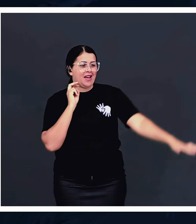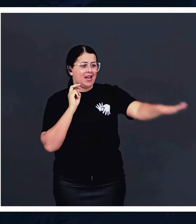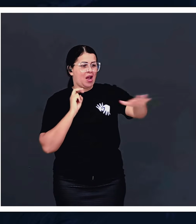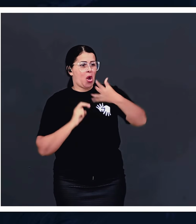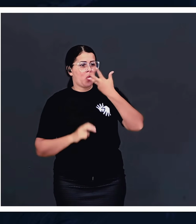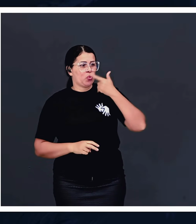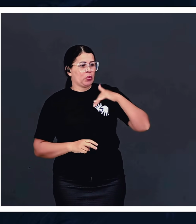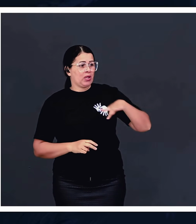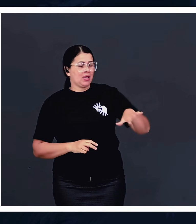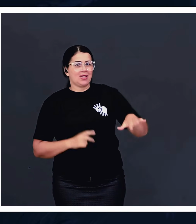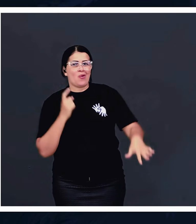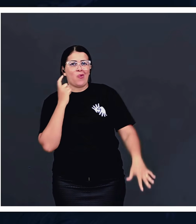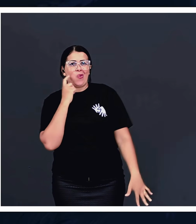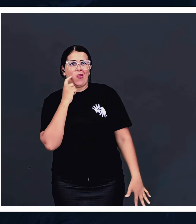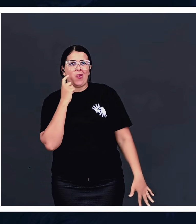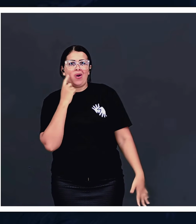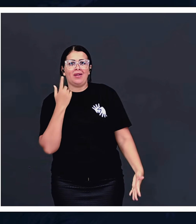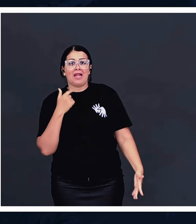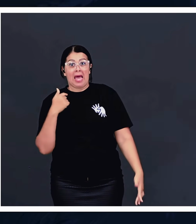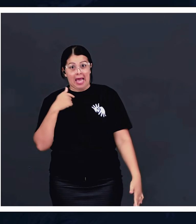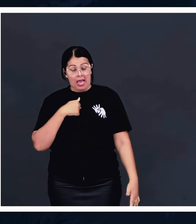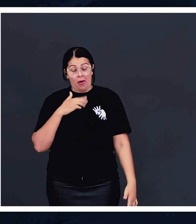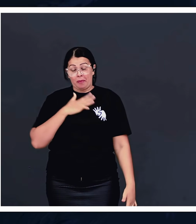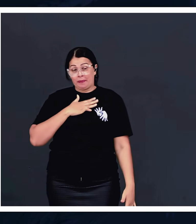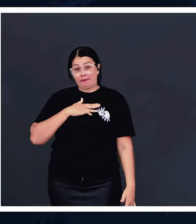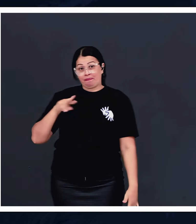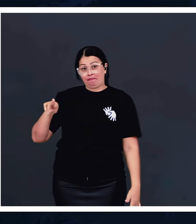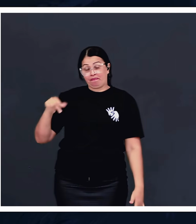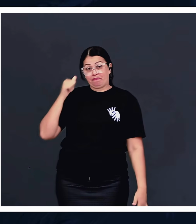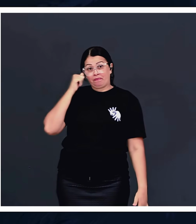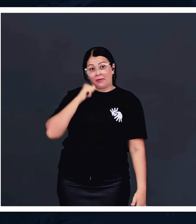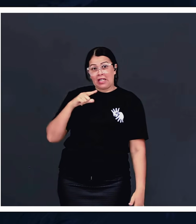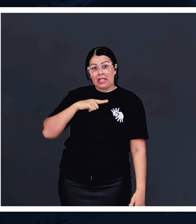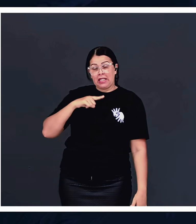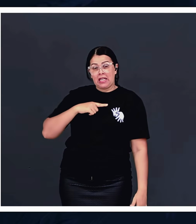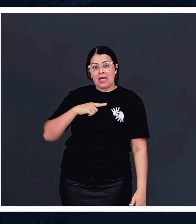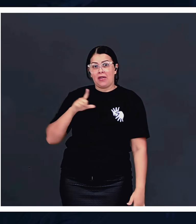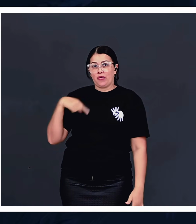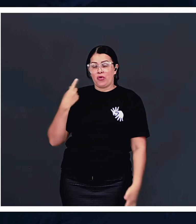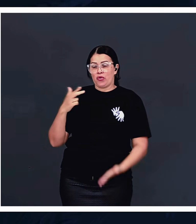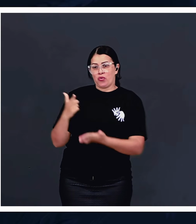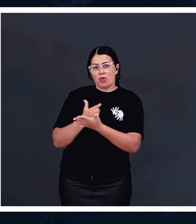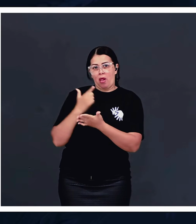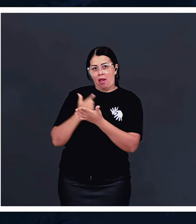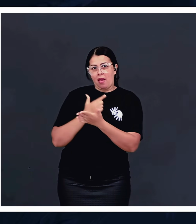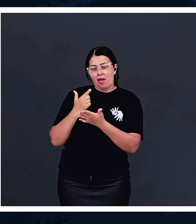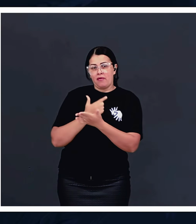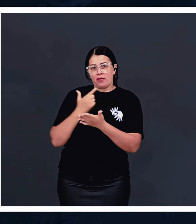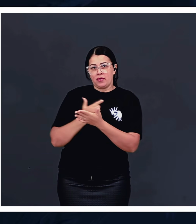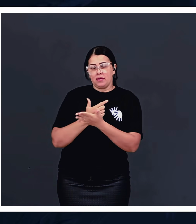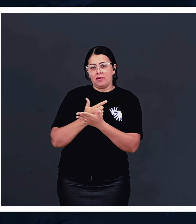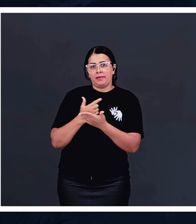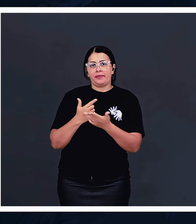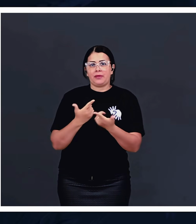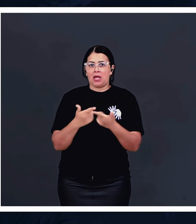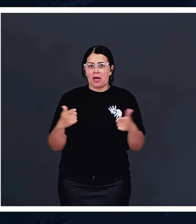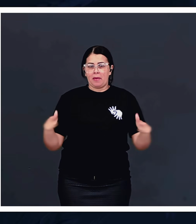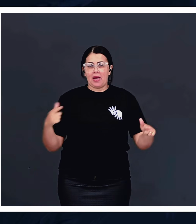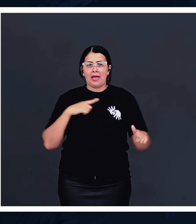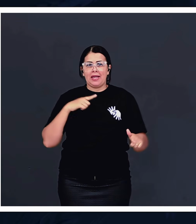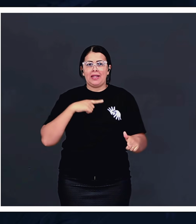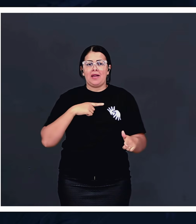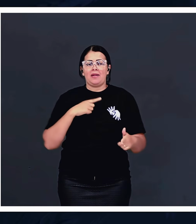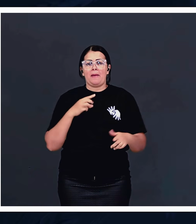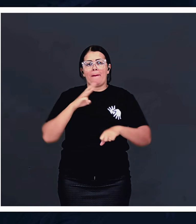chupando. Eu e minha irmã, a gente tinha os nossos livros didáticos, e nele vinha aqueles contas